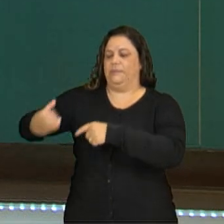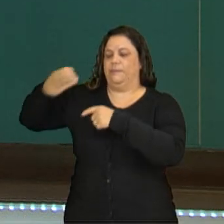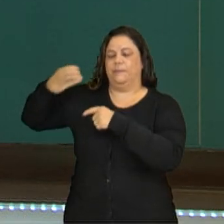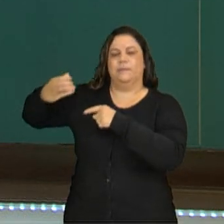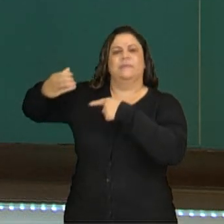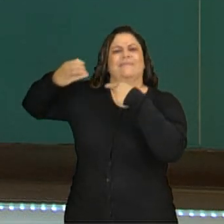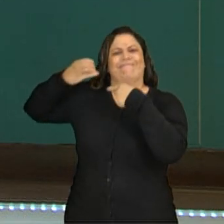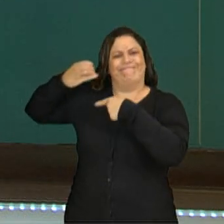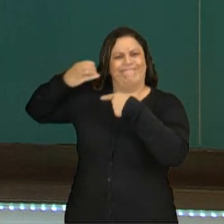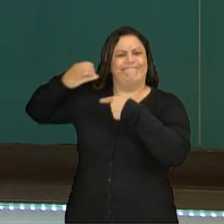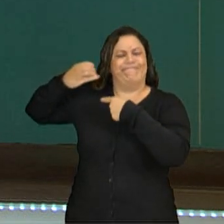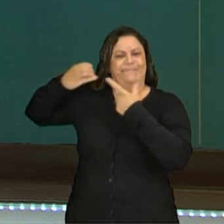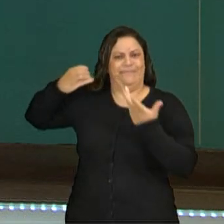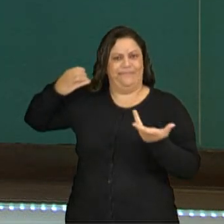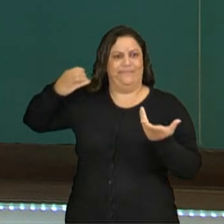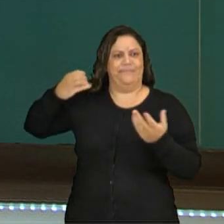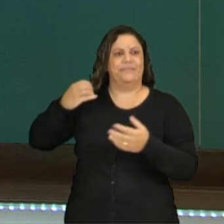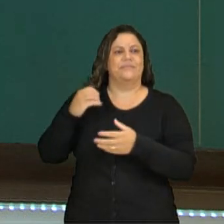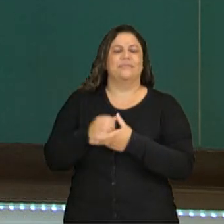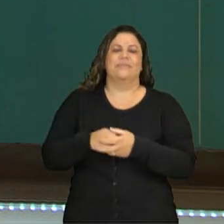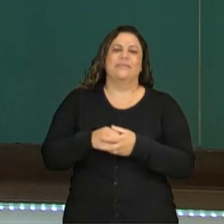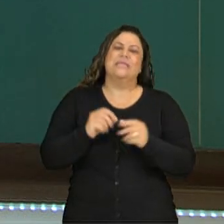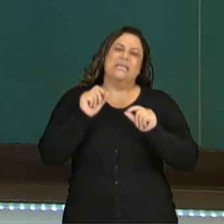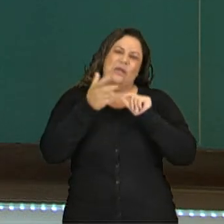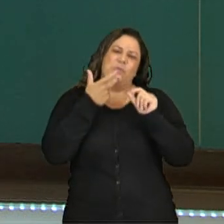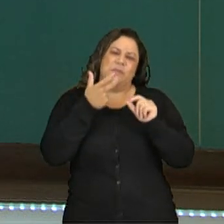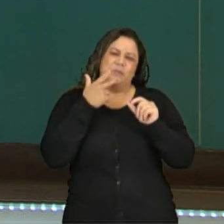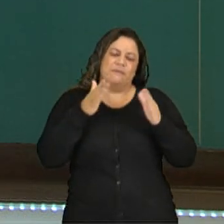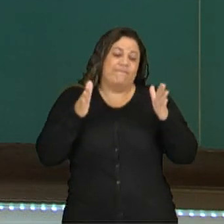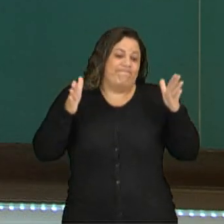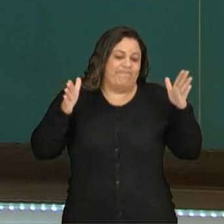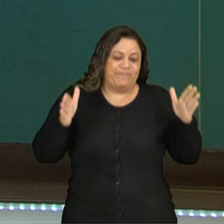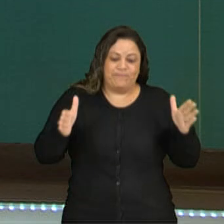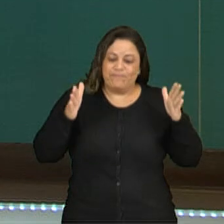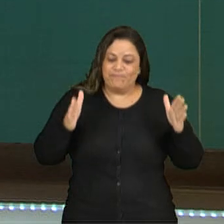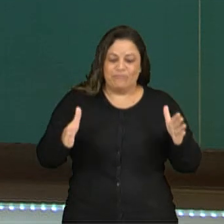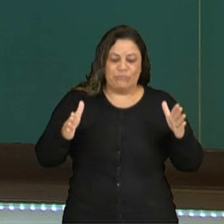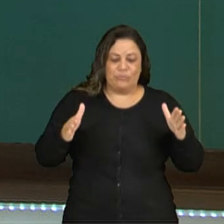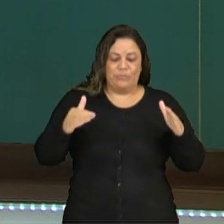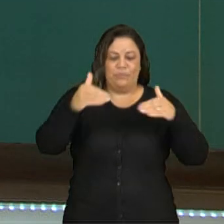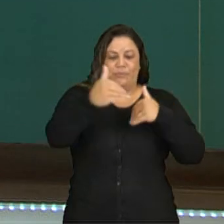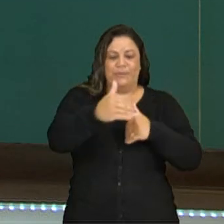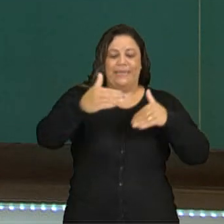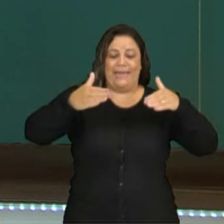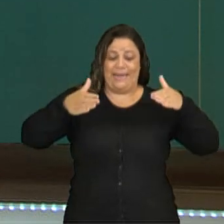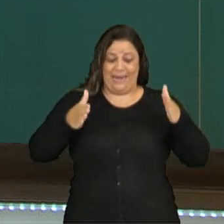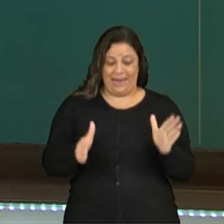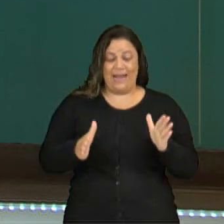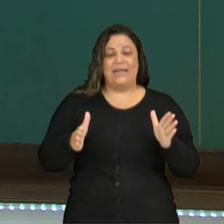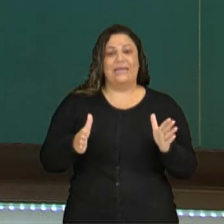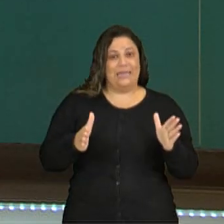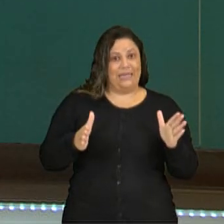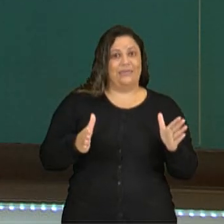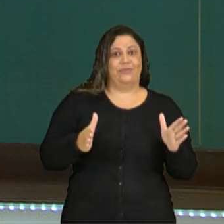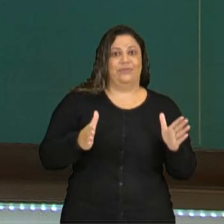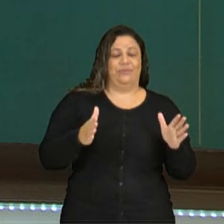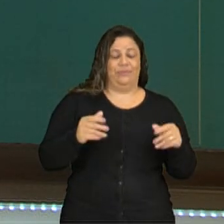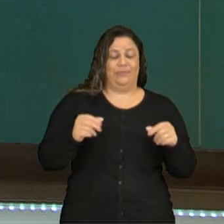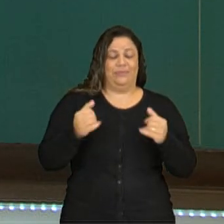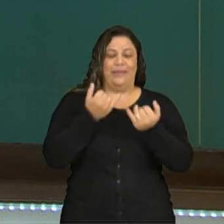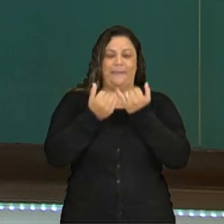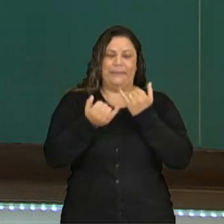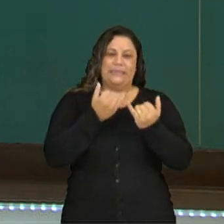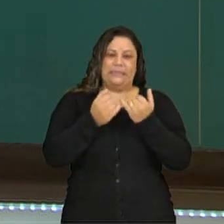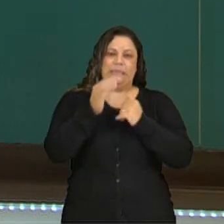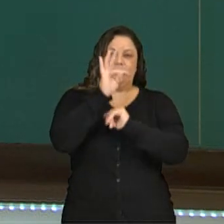acabaram ganhando esse apelido não de telefone celular, mas de telefone